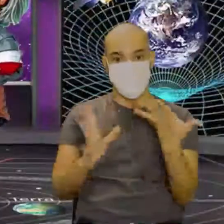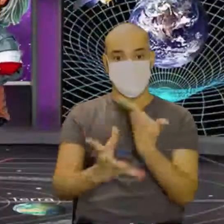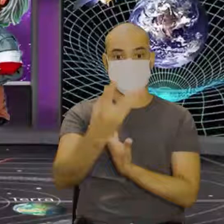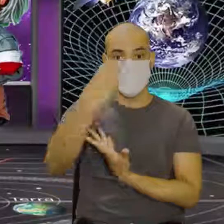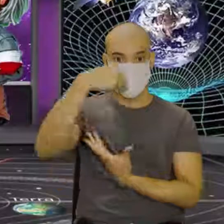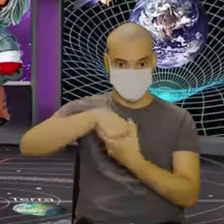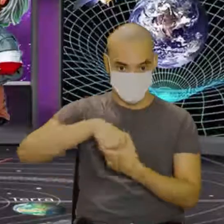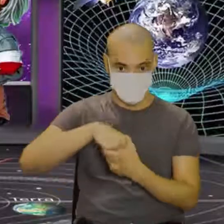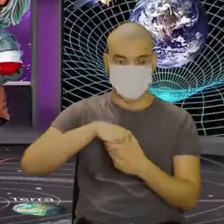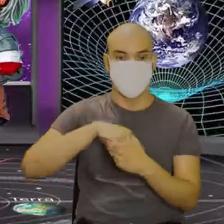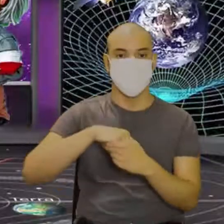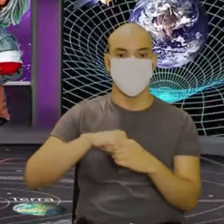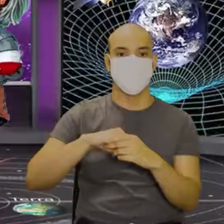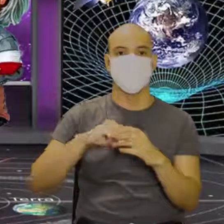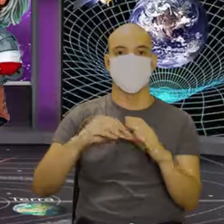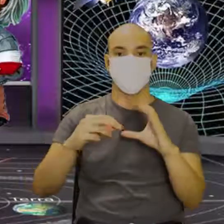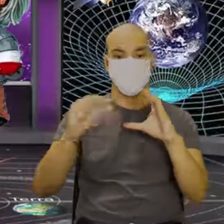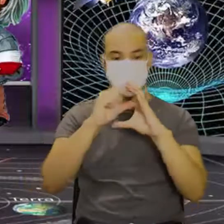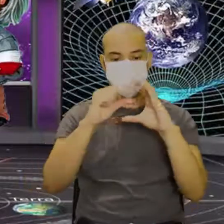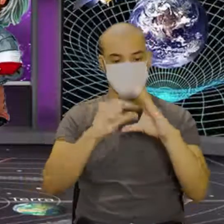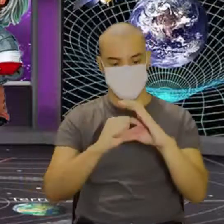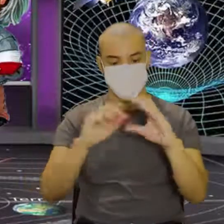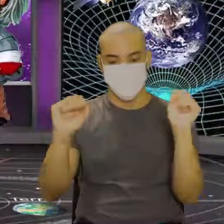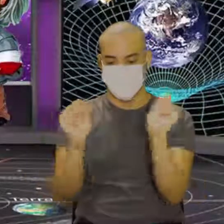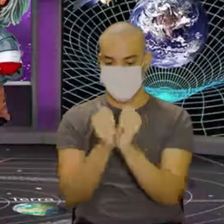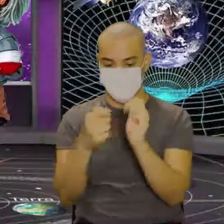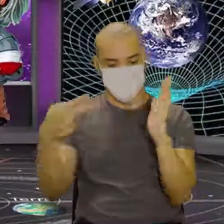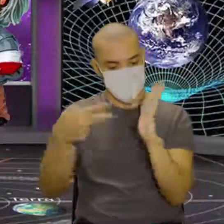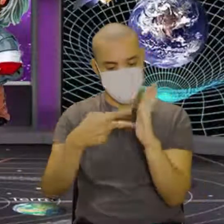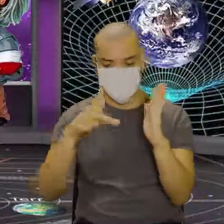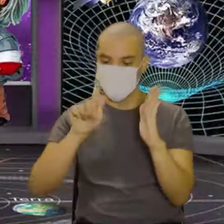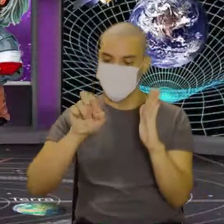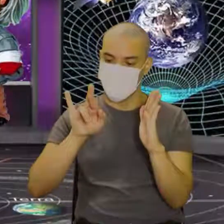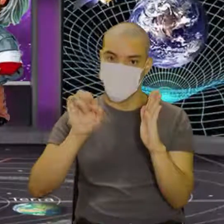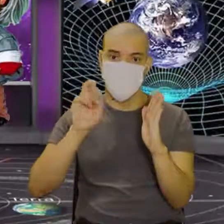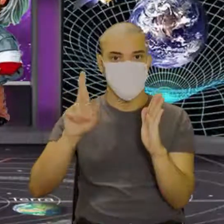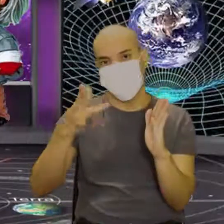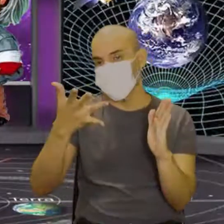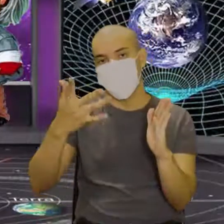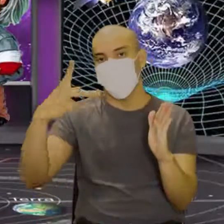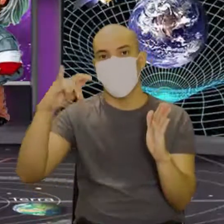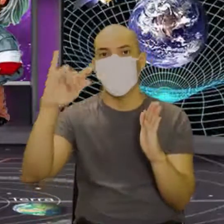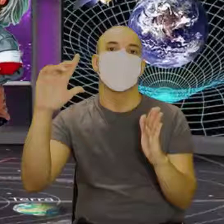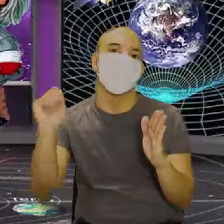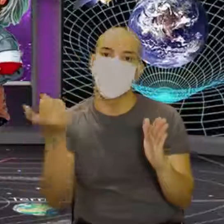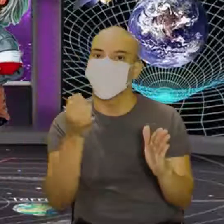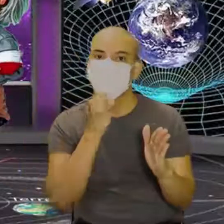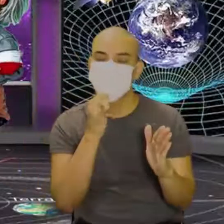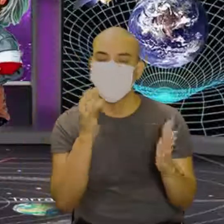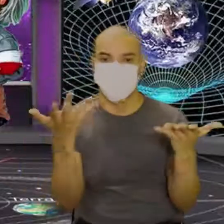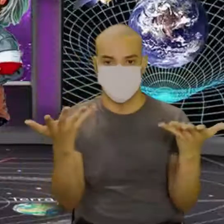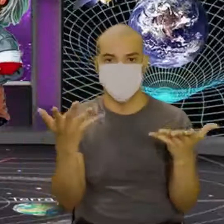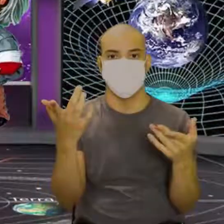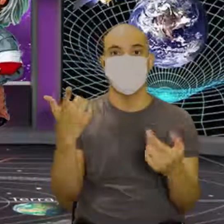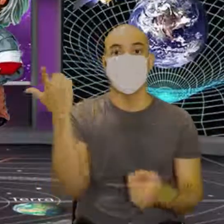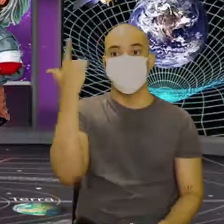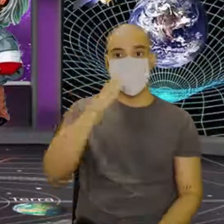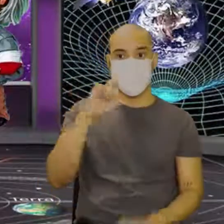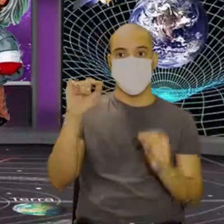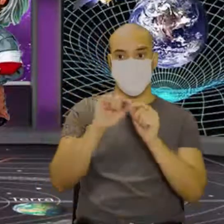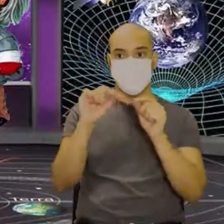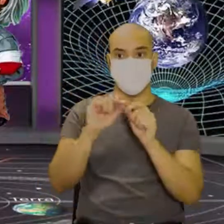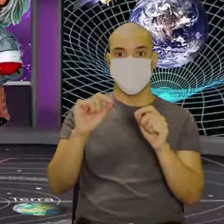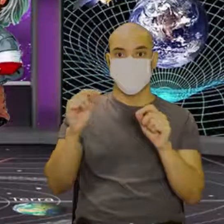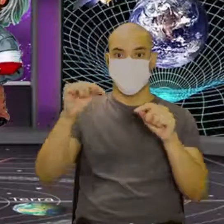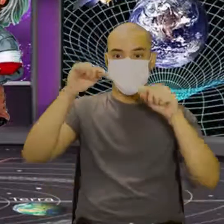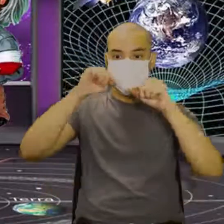capacitor, a gente vai ligar nos terminais do gerador, por exemplo, uma pilha, certo? E a gente vai conseguir carregar as placas.